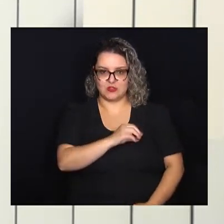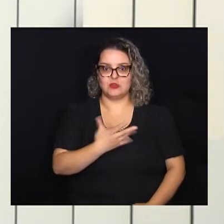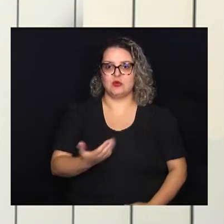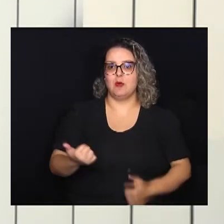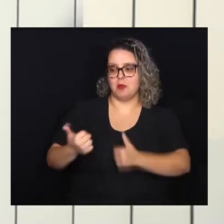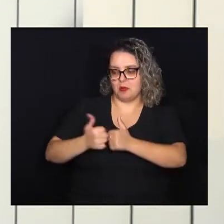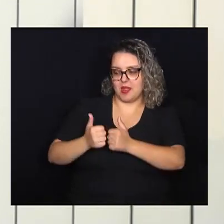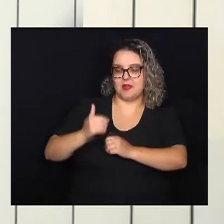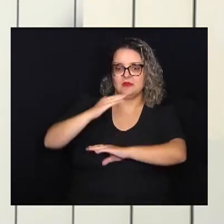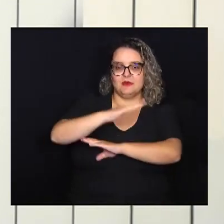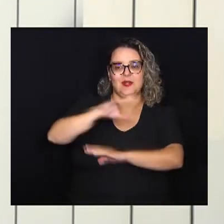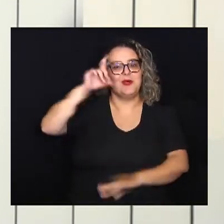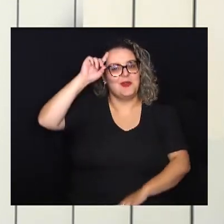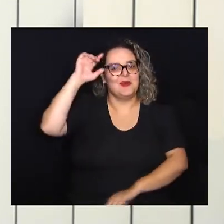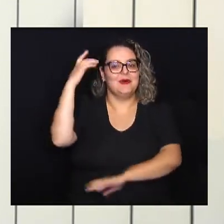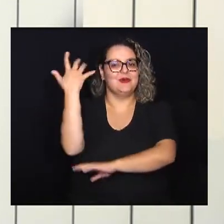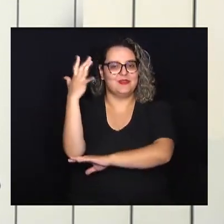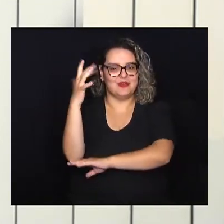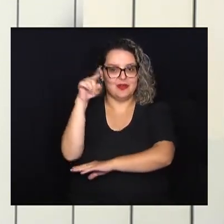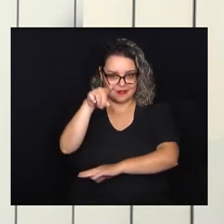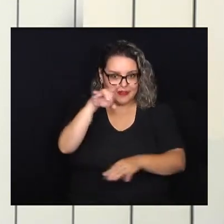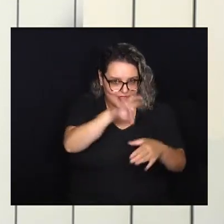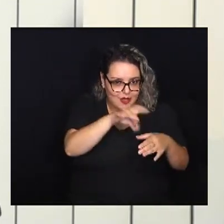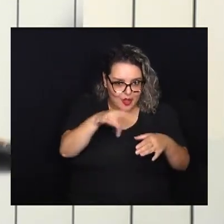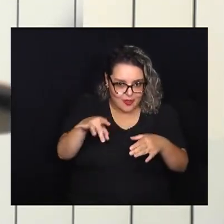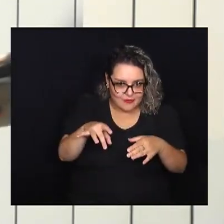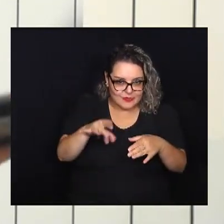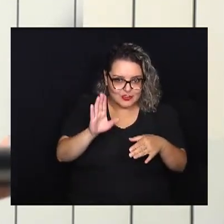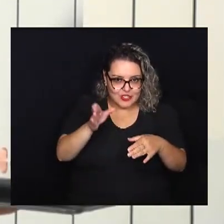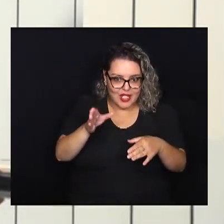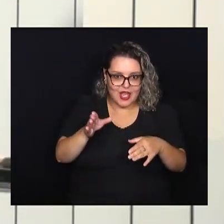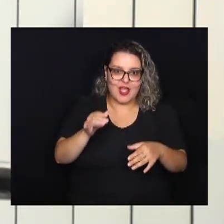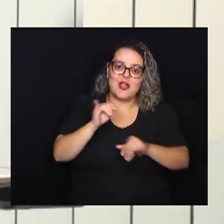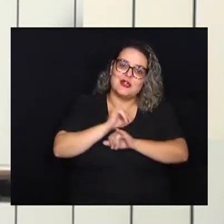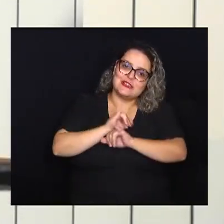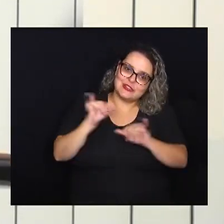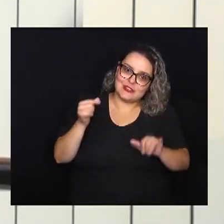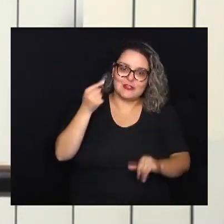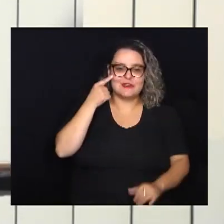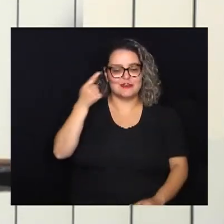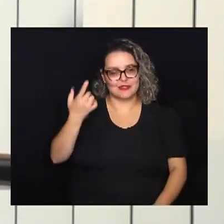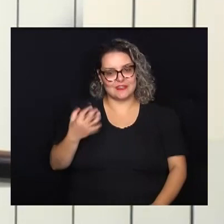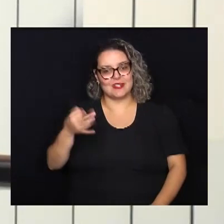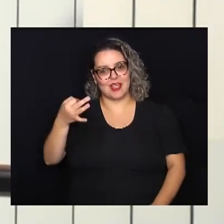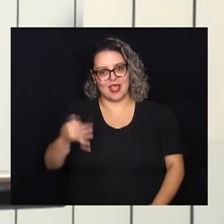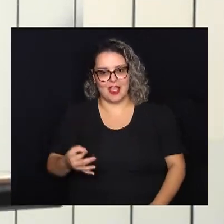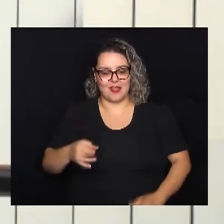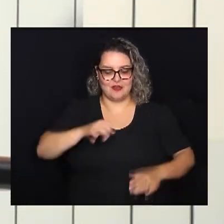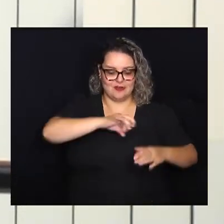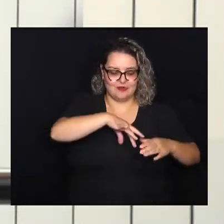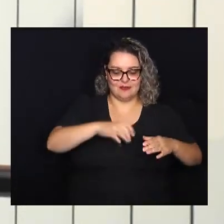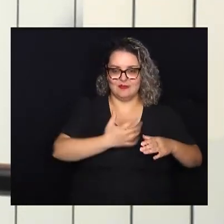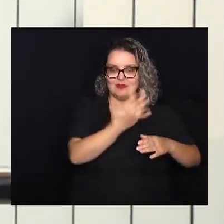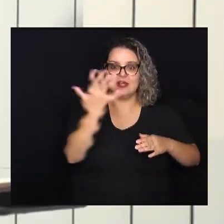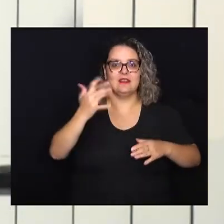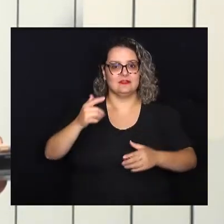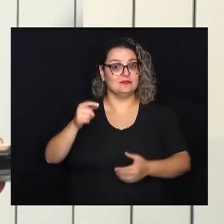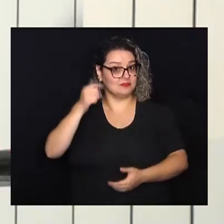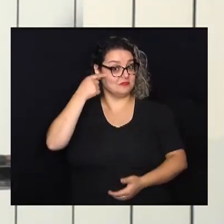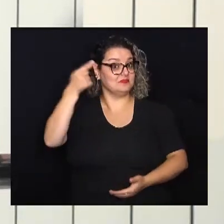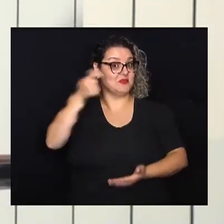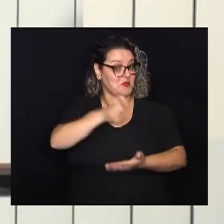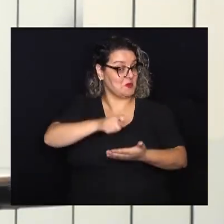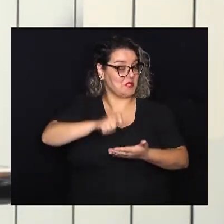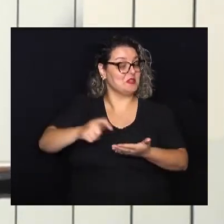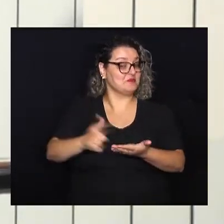o dia da árvore você já plantou uma Mudinha de árvore Dizem que o ideal é planta árvore escrever um livro e tudo mais já